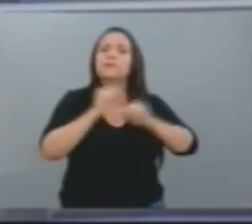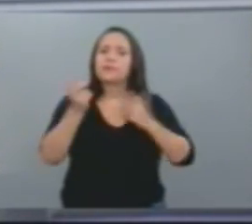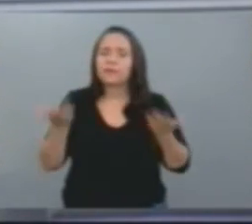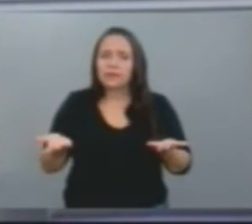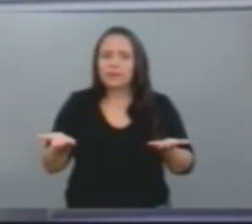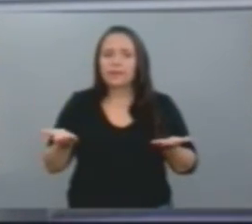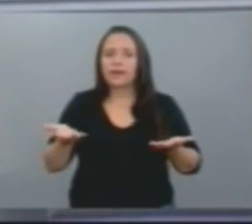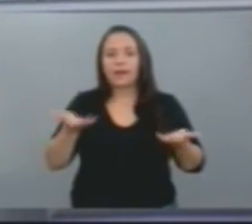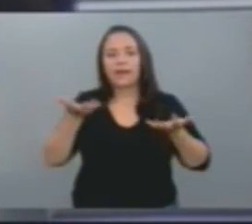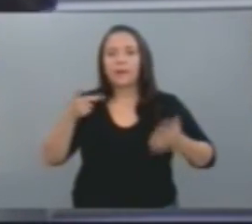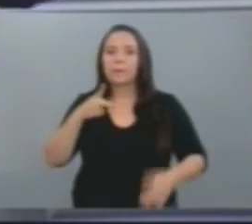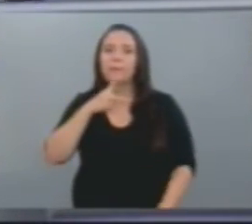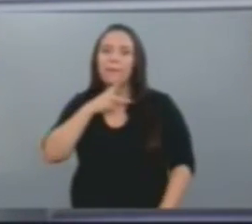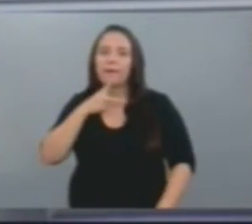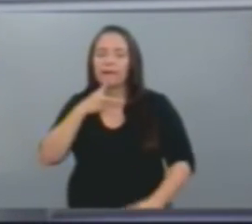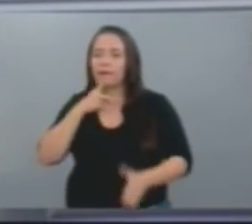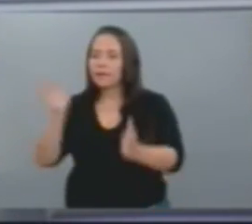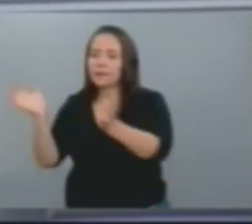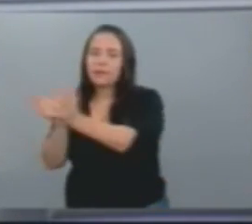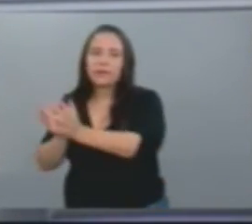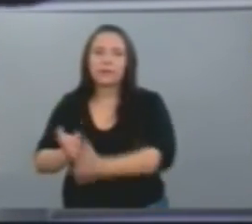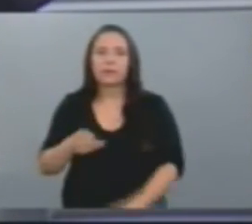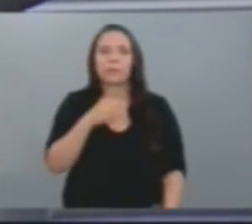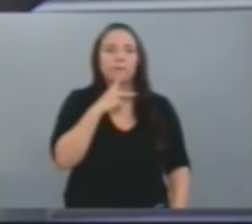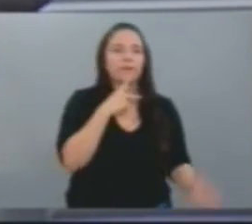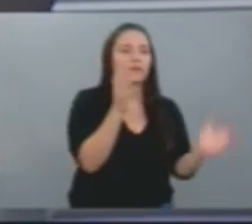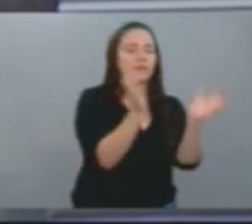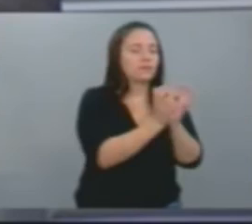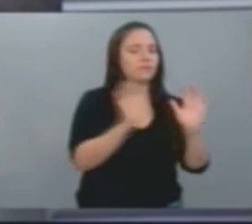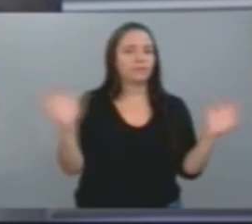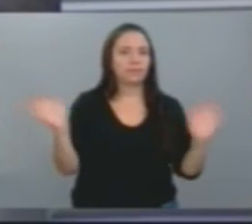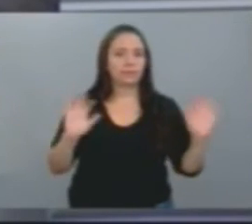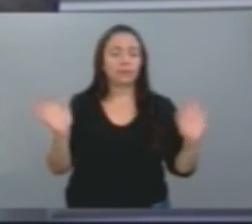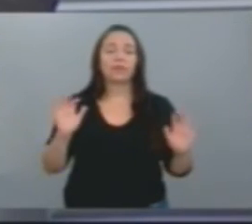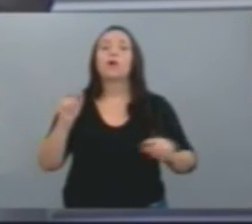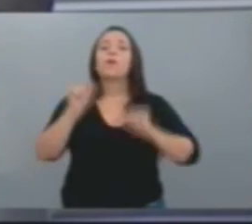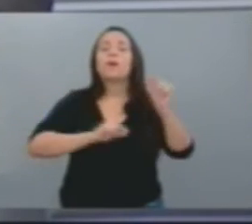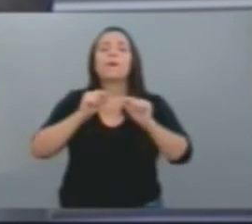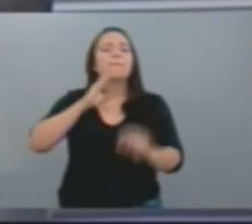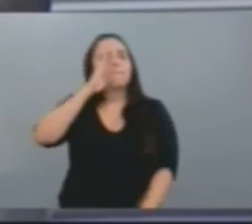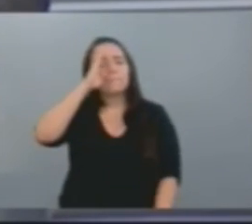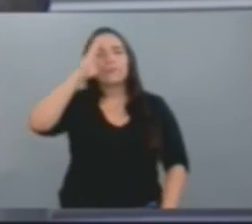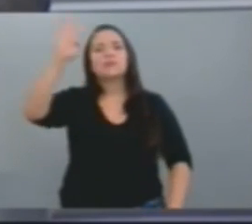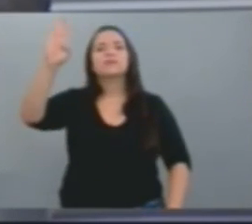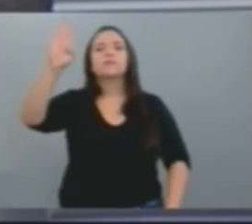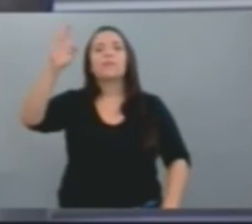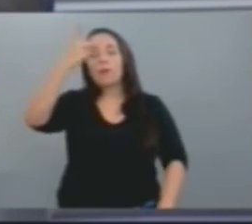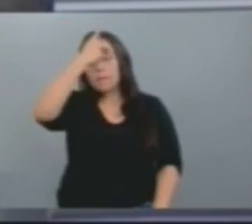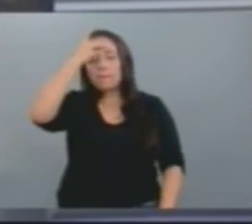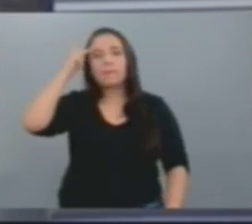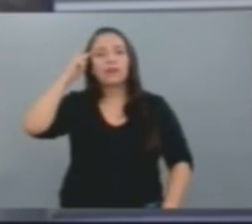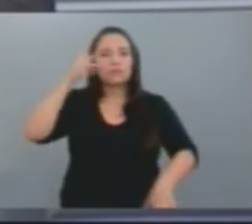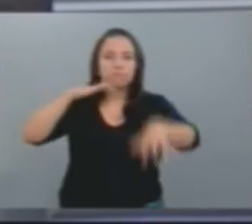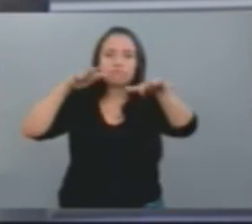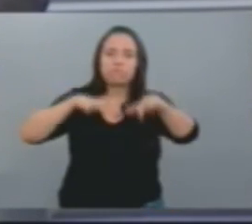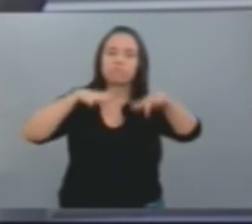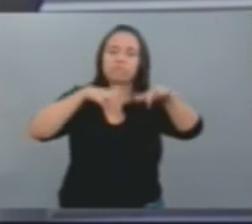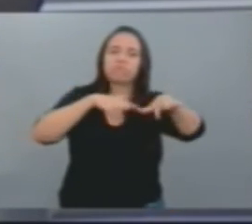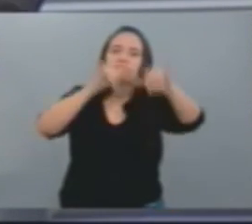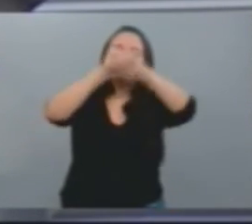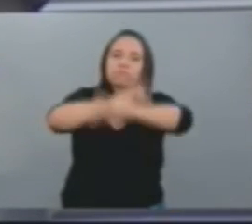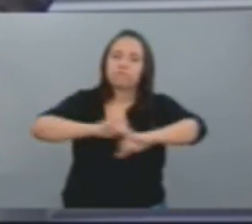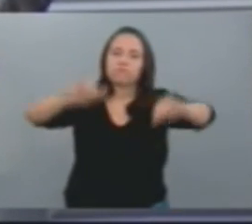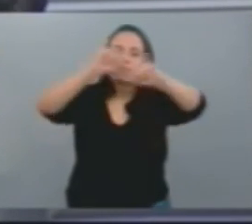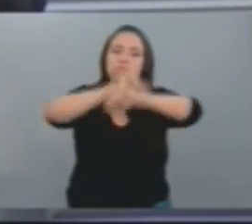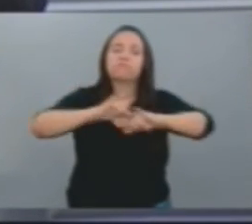queremos partidarizar, se puxa para um lado para o outro. Mas o grande recado que a população deu àquele